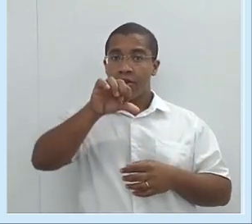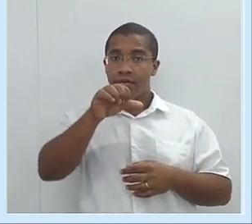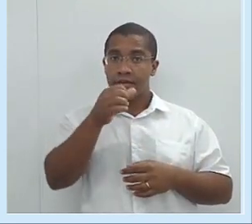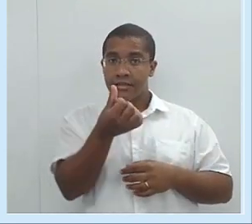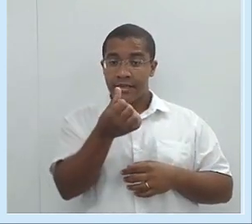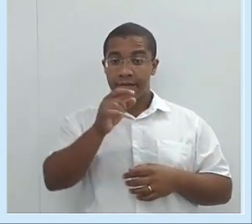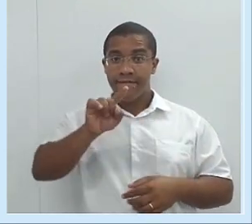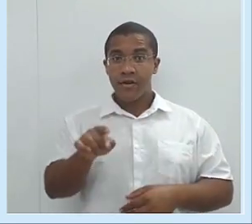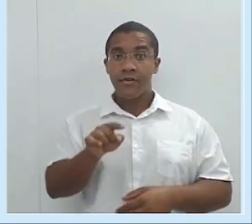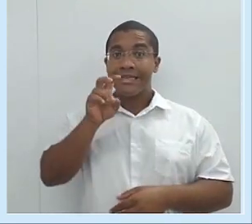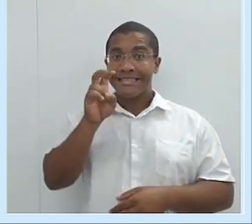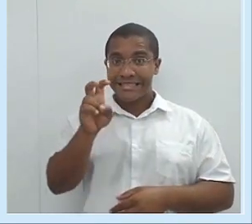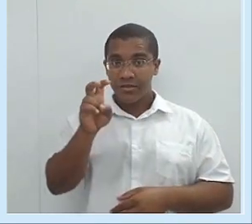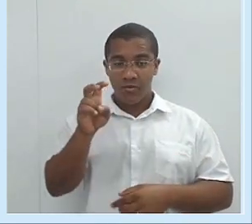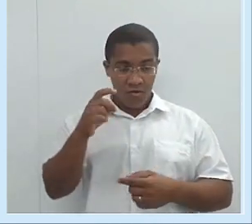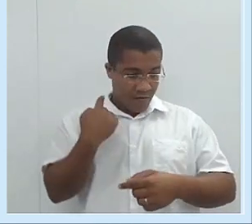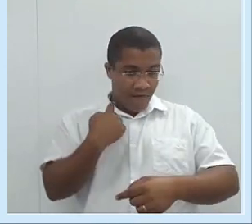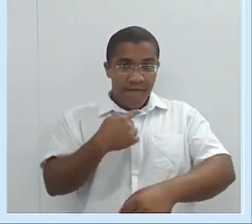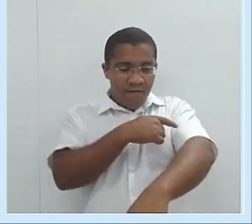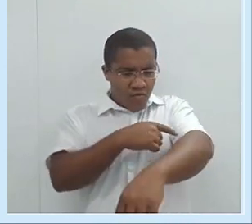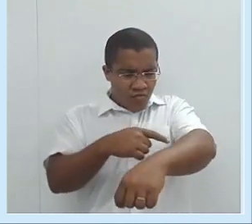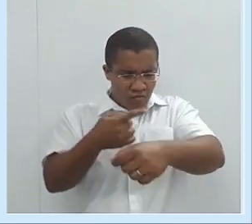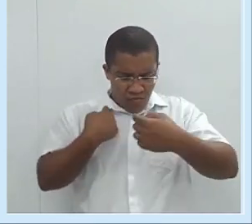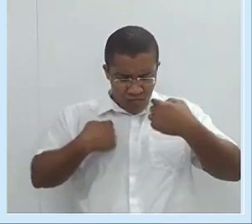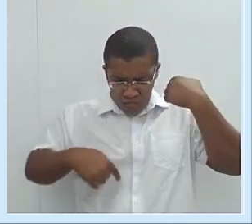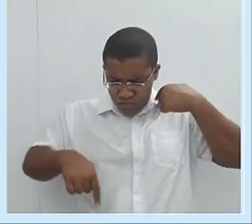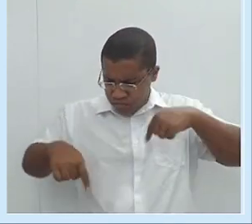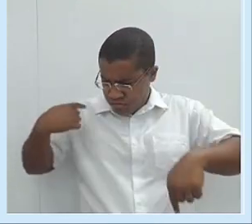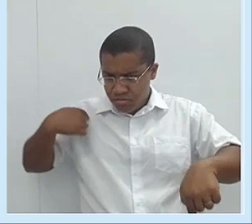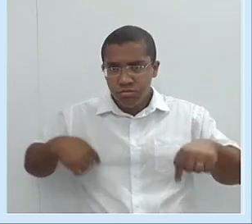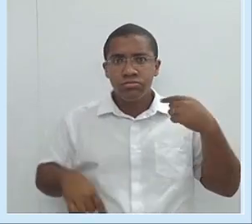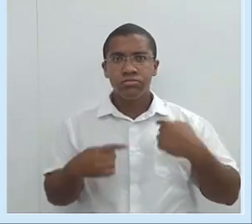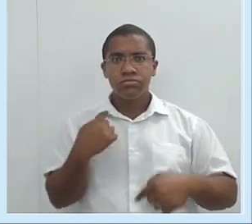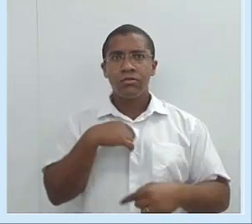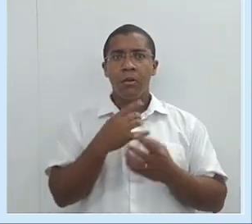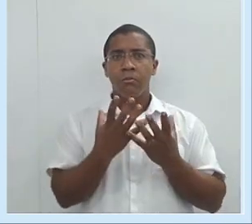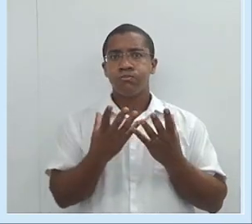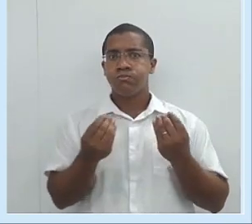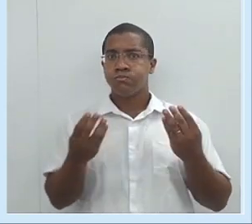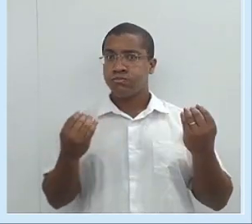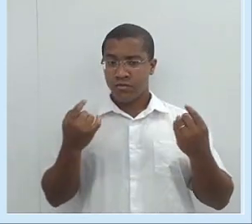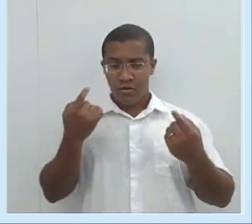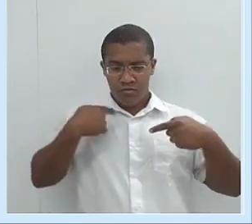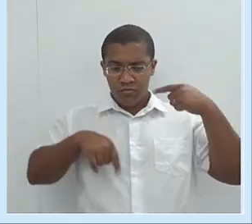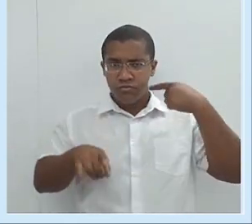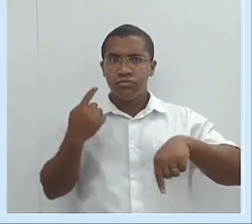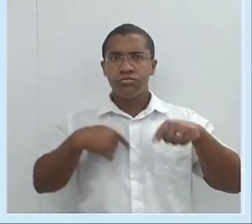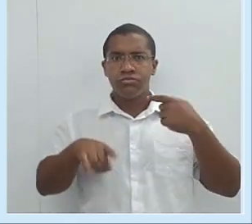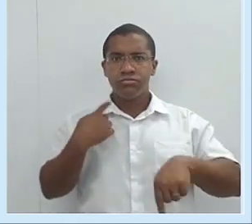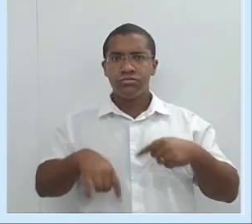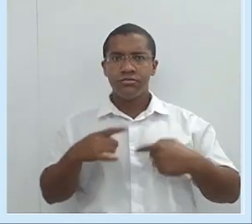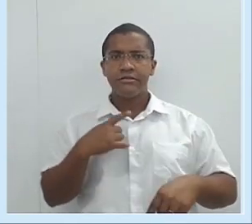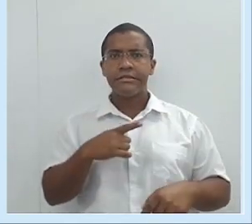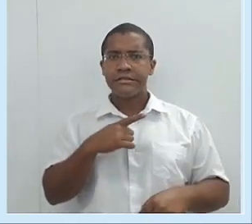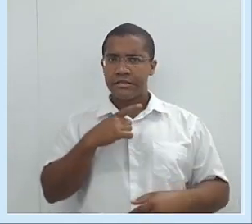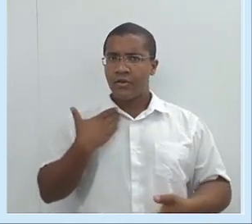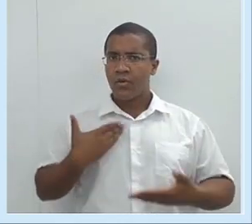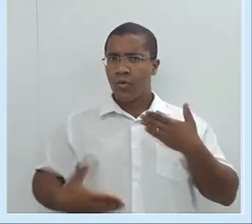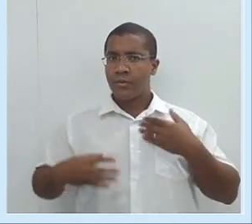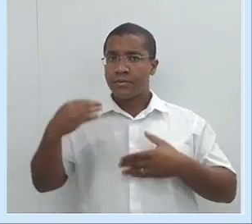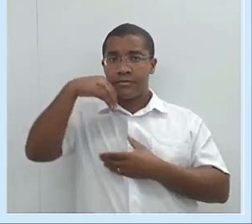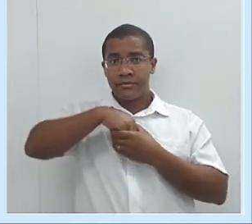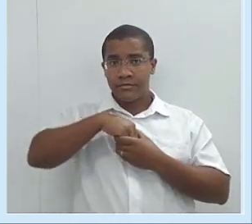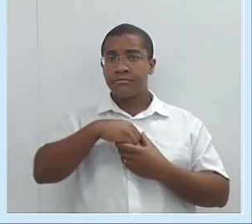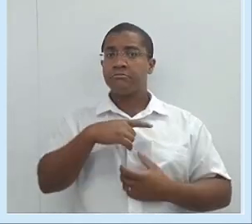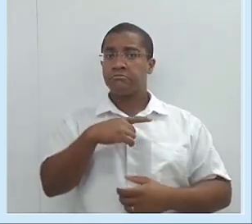96,5 quilômetros de vasos sanguíneos. Então é uma extensão muito grande de vasos sanguíneos que a gente tem